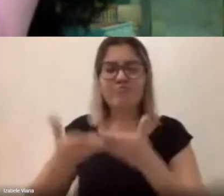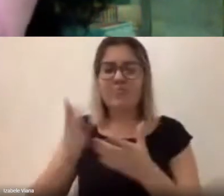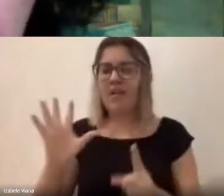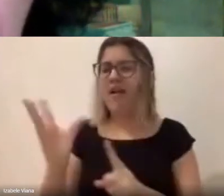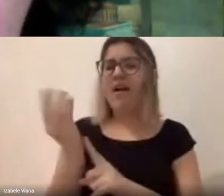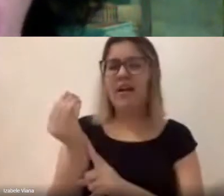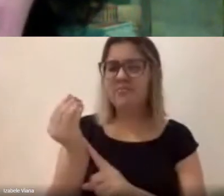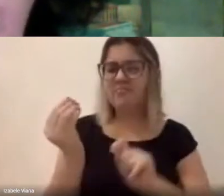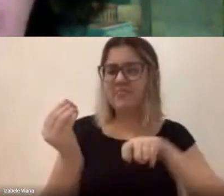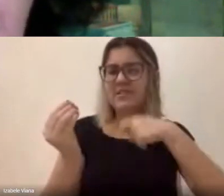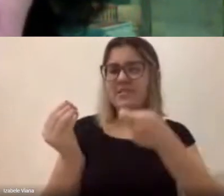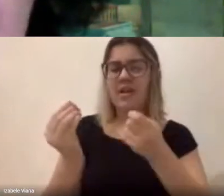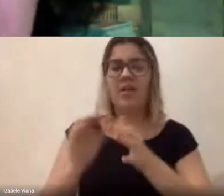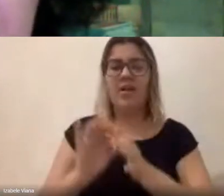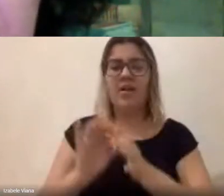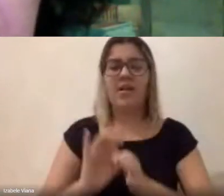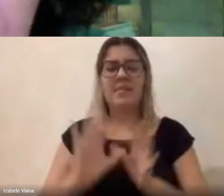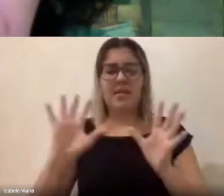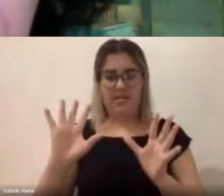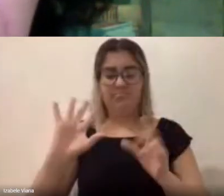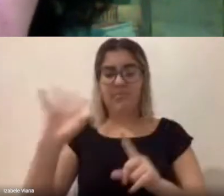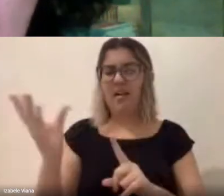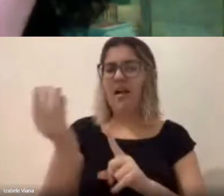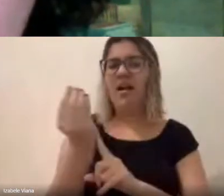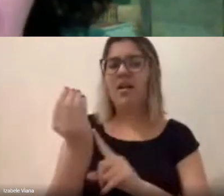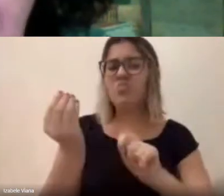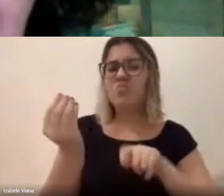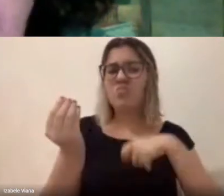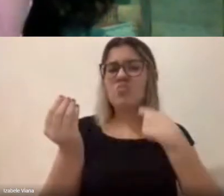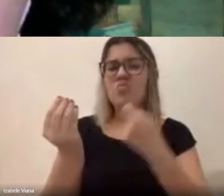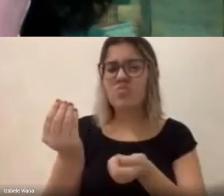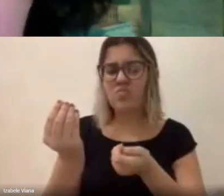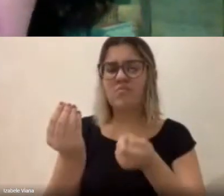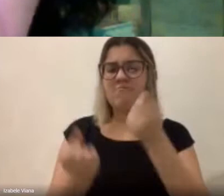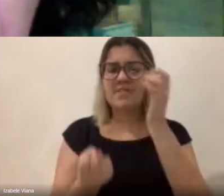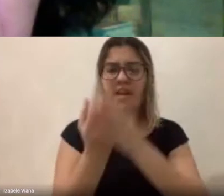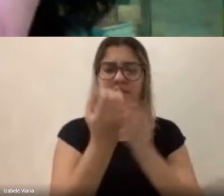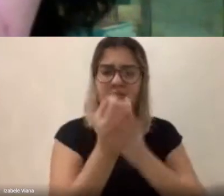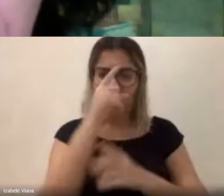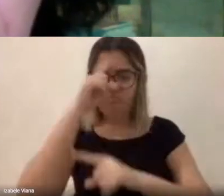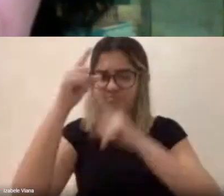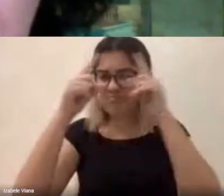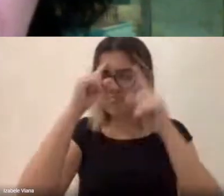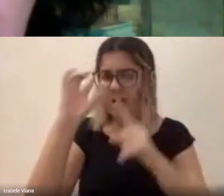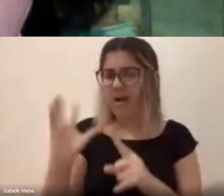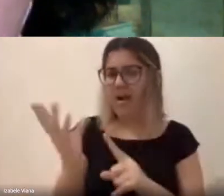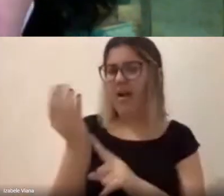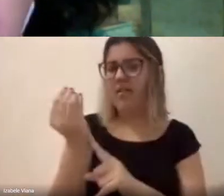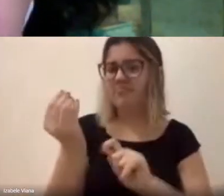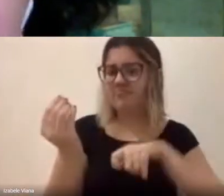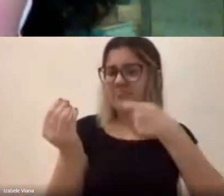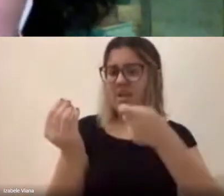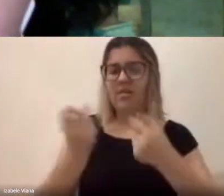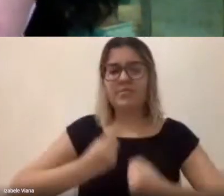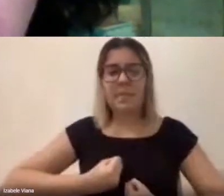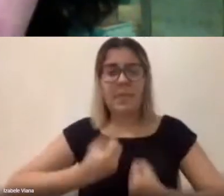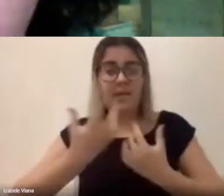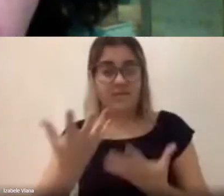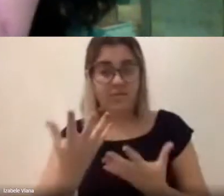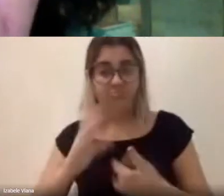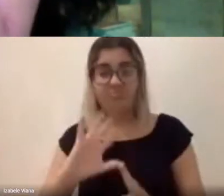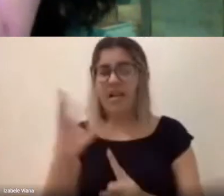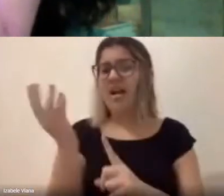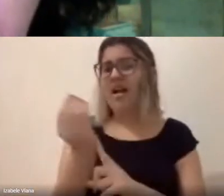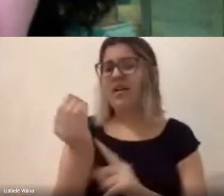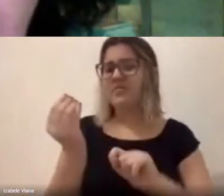liberdade. Arte é criação. Arte é expressão. Arte tem de toda